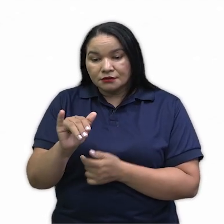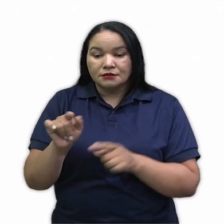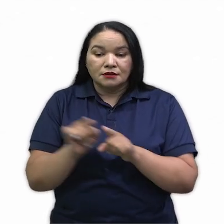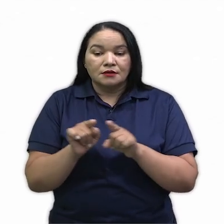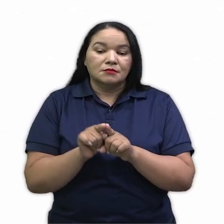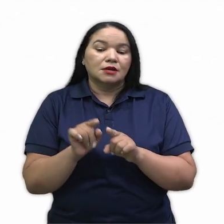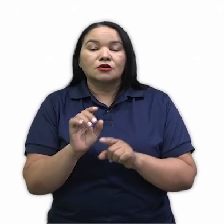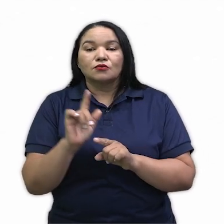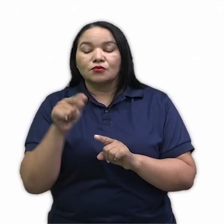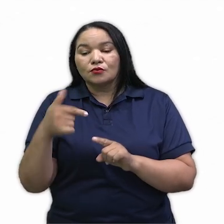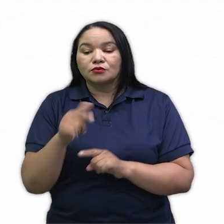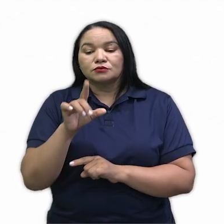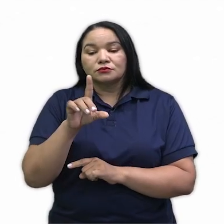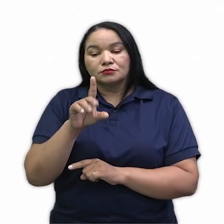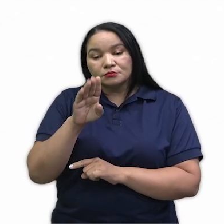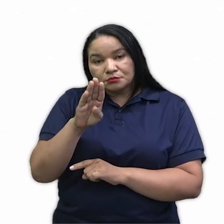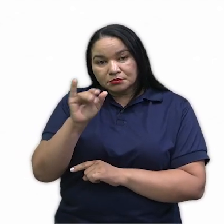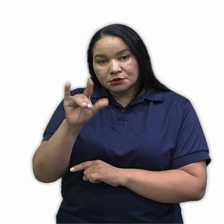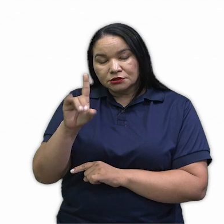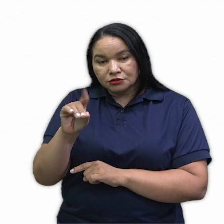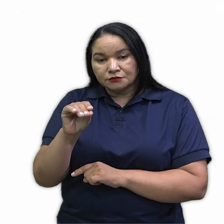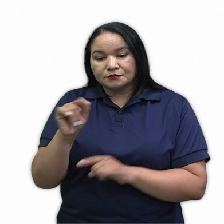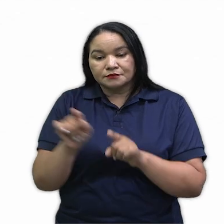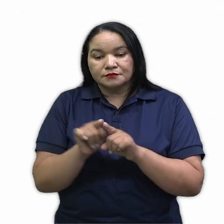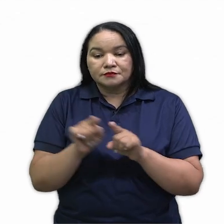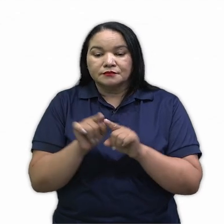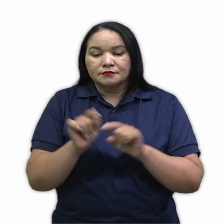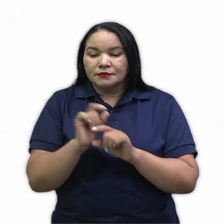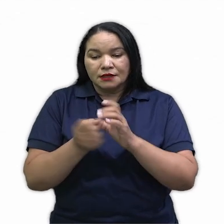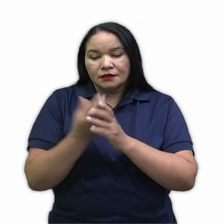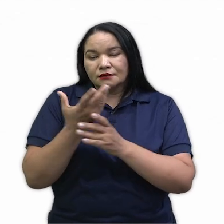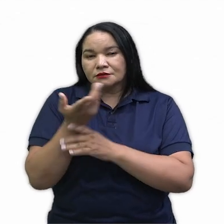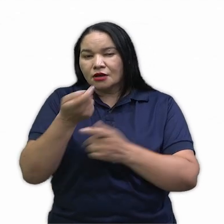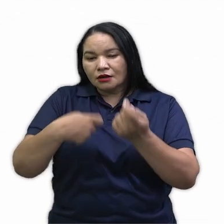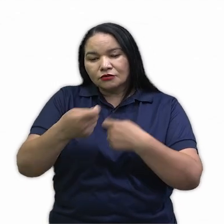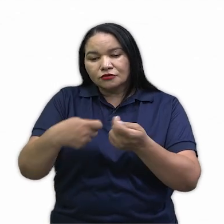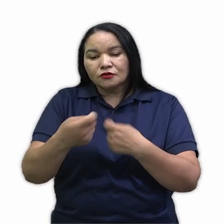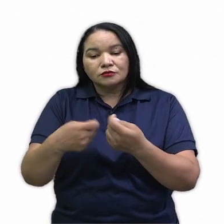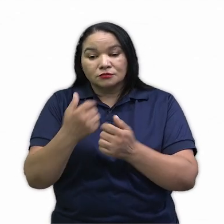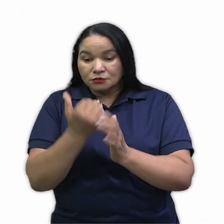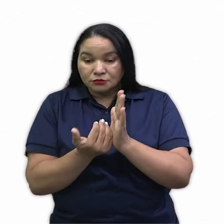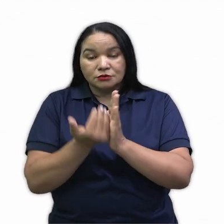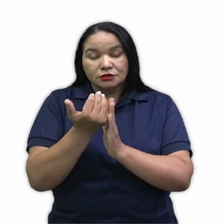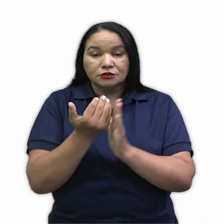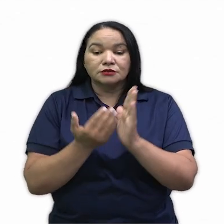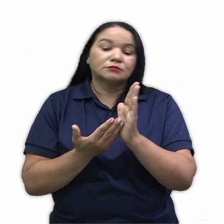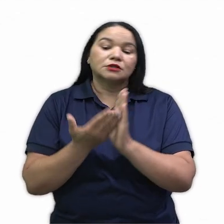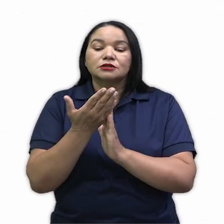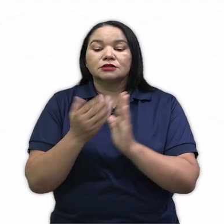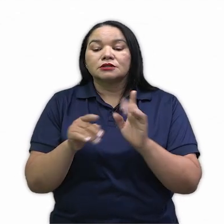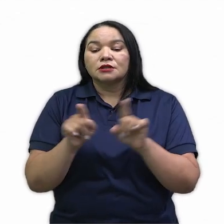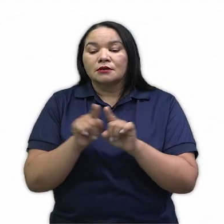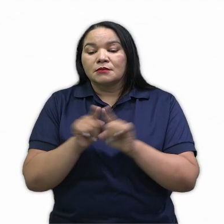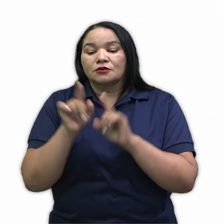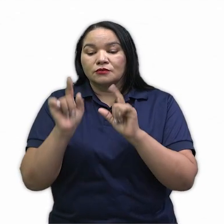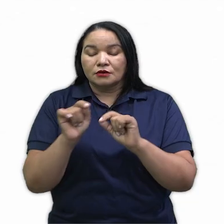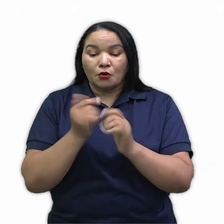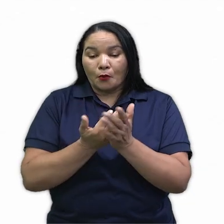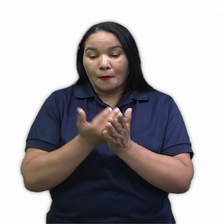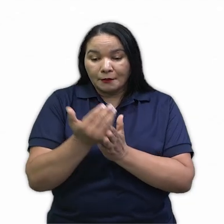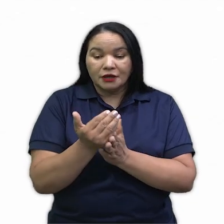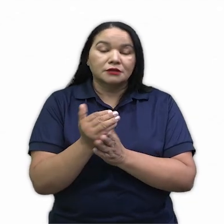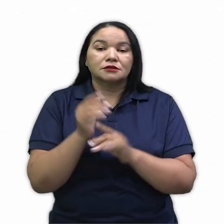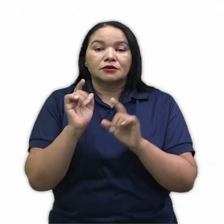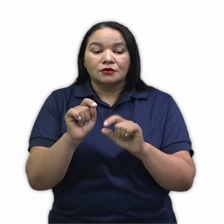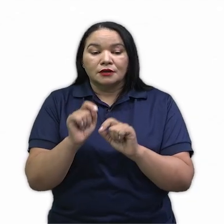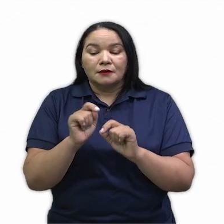Fundo Monetário Internacional, e o BID, tá, para o fomento aí às economias emergentes. No caso, eles começam